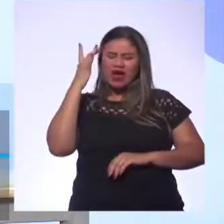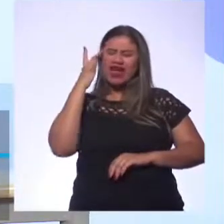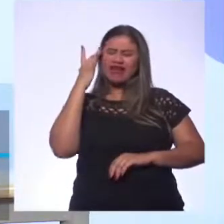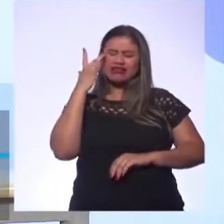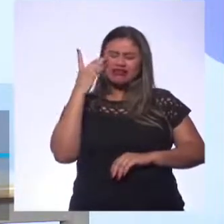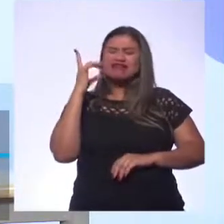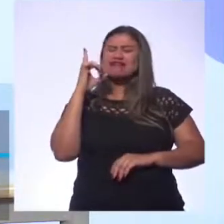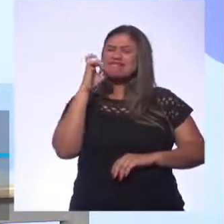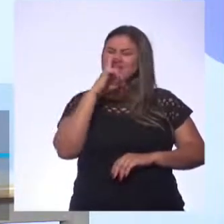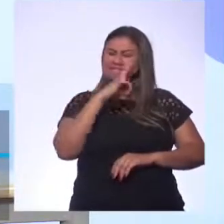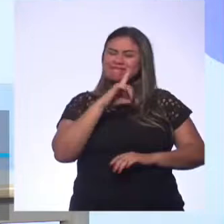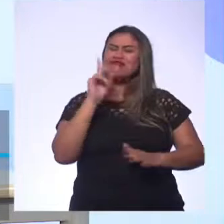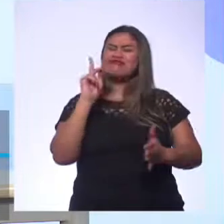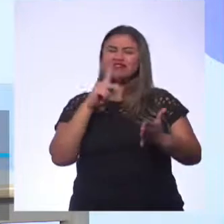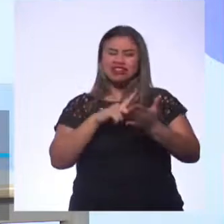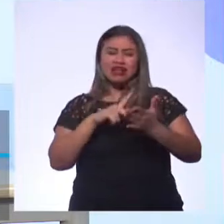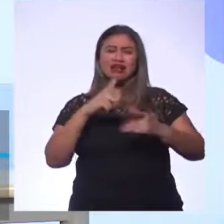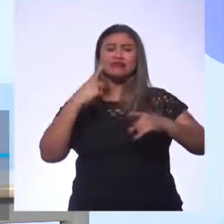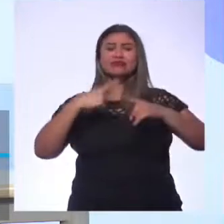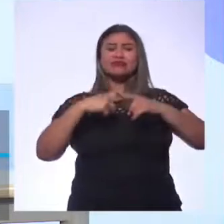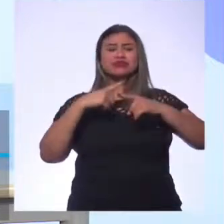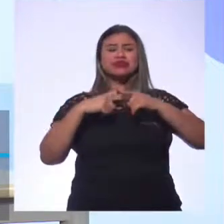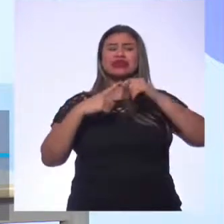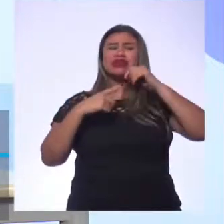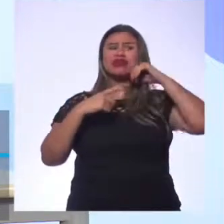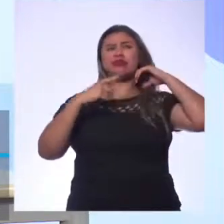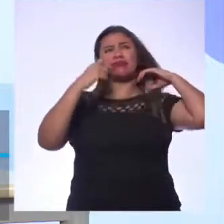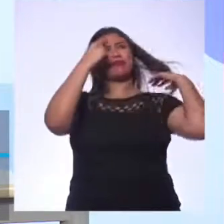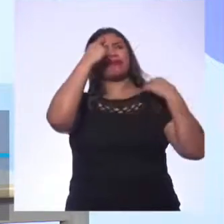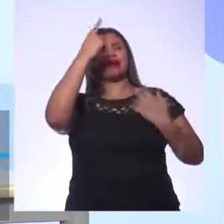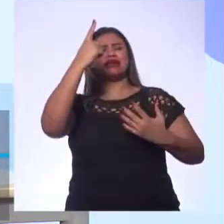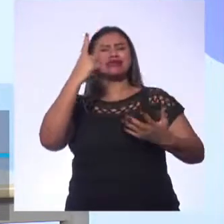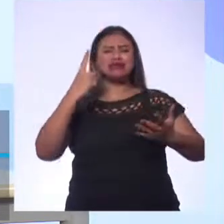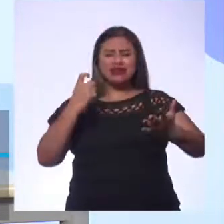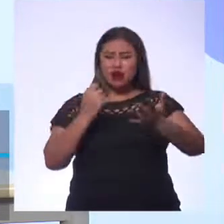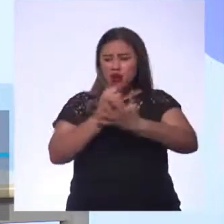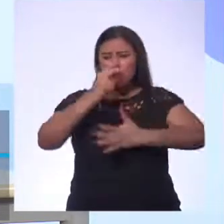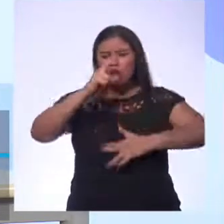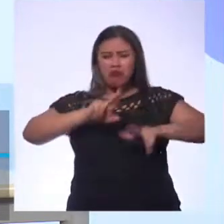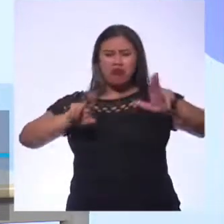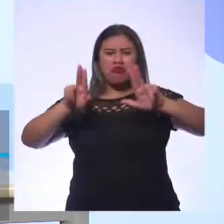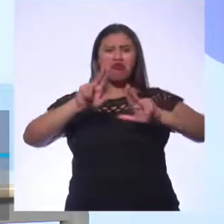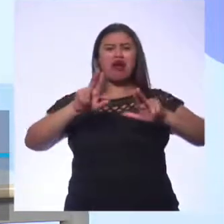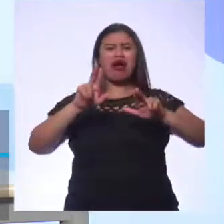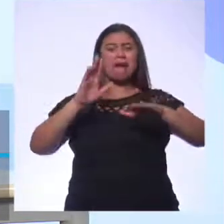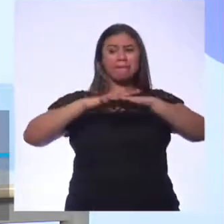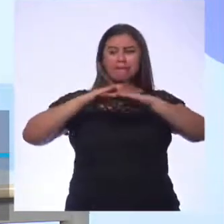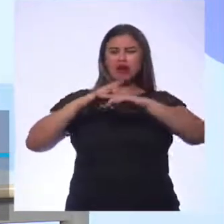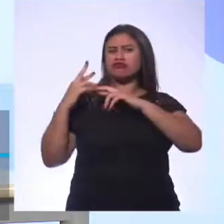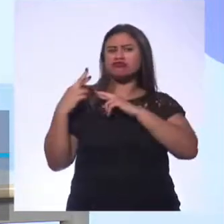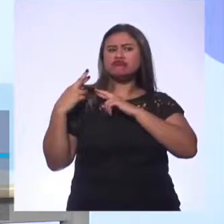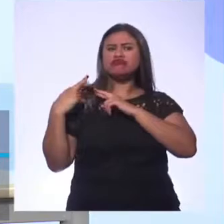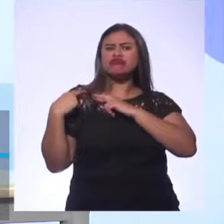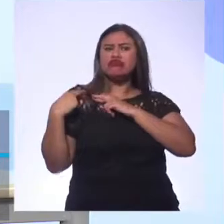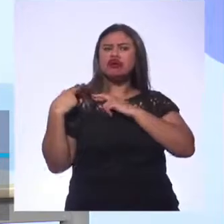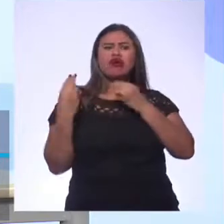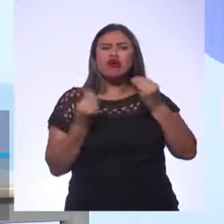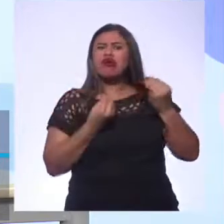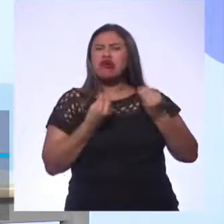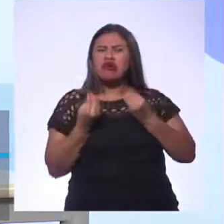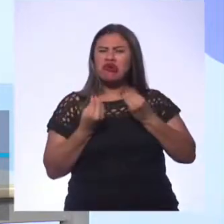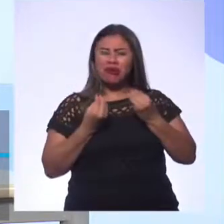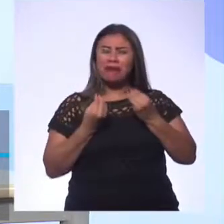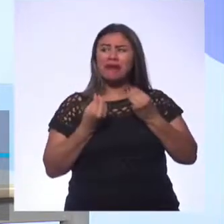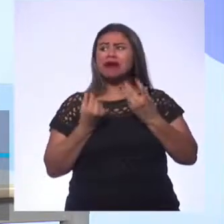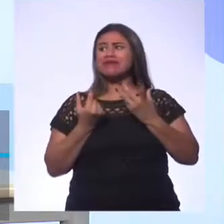porque a construção do que é um consumo responsável passa por tantos elementos, né, que estão Sim. presentes no